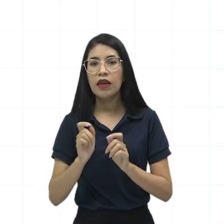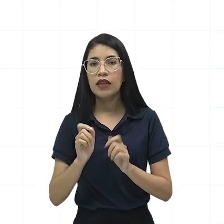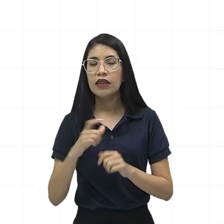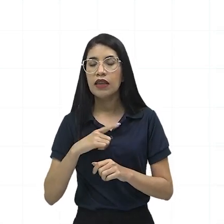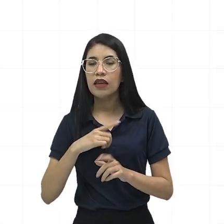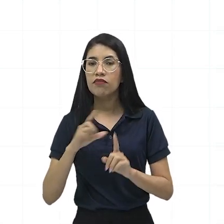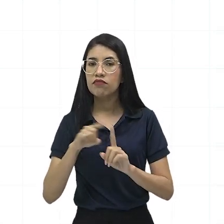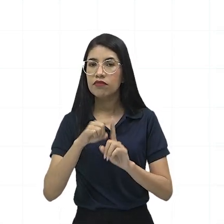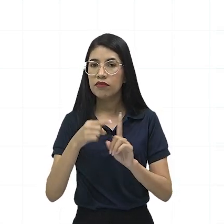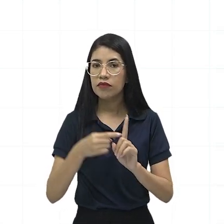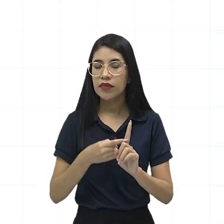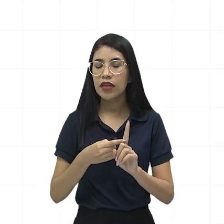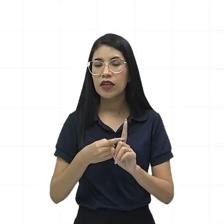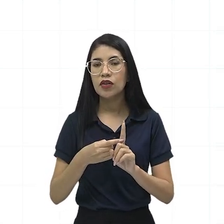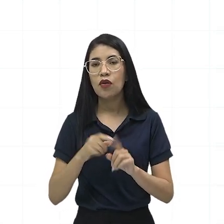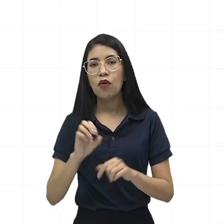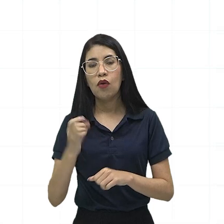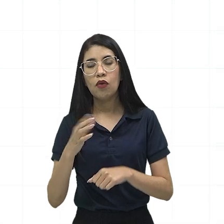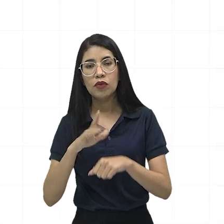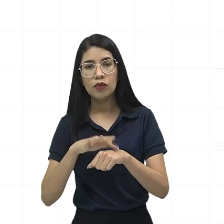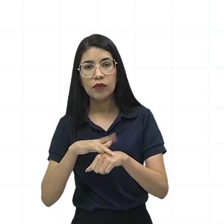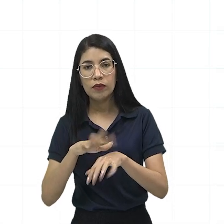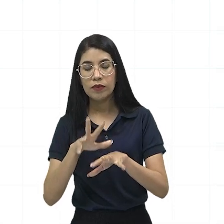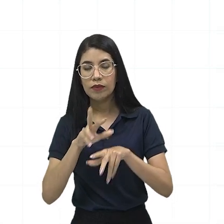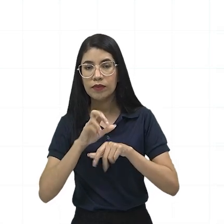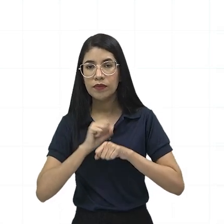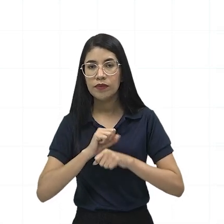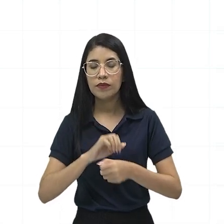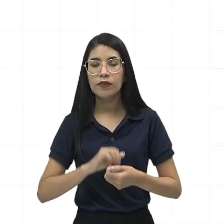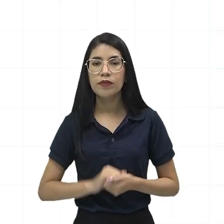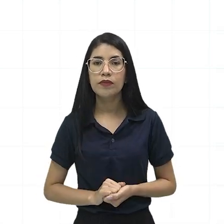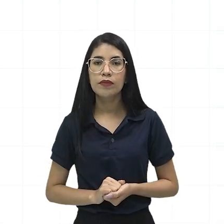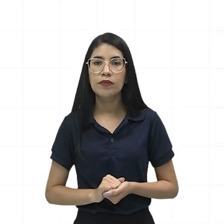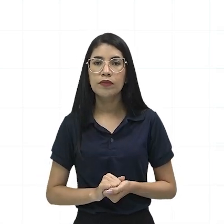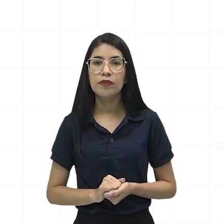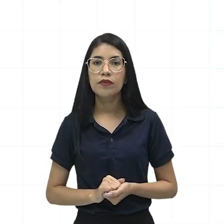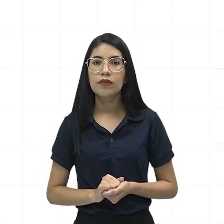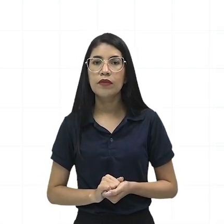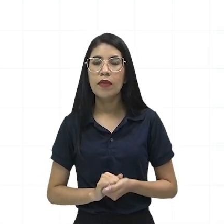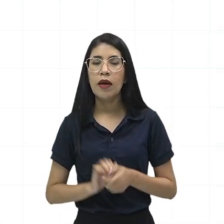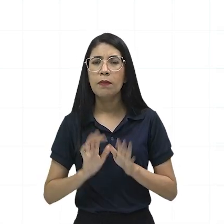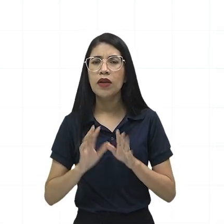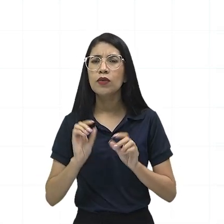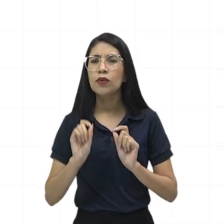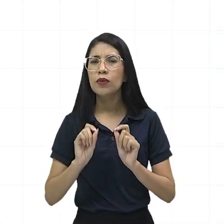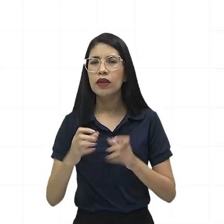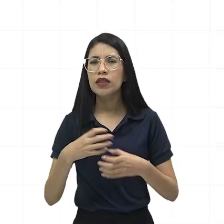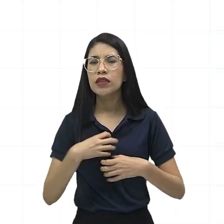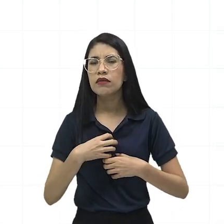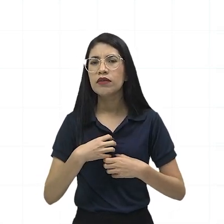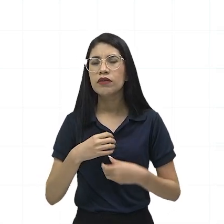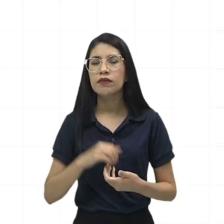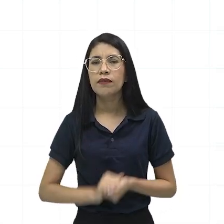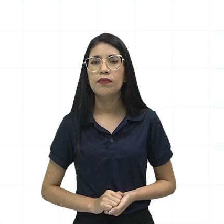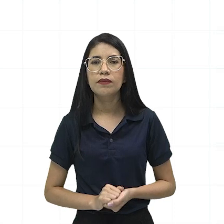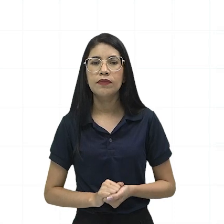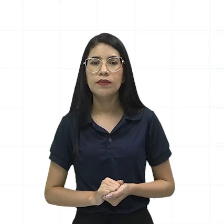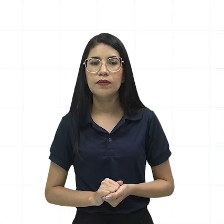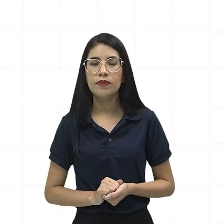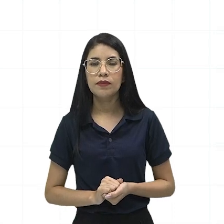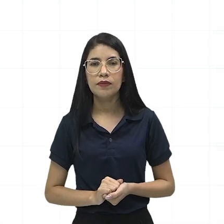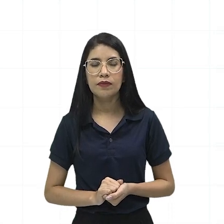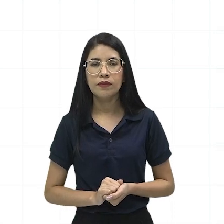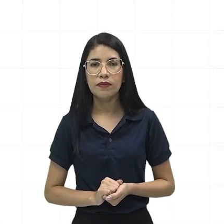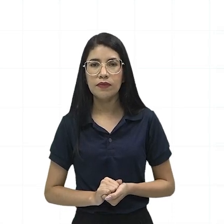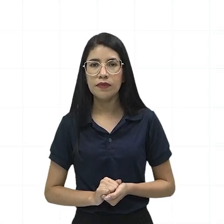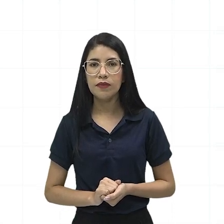aí a contaminação de um terceiro indivíduo. Mas quais são os sintomas dessa doença? No